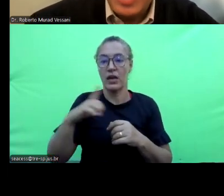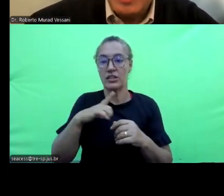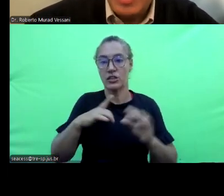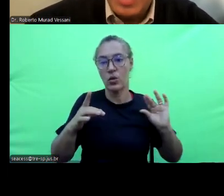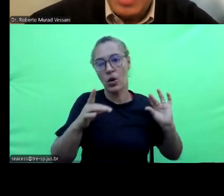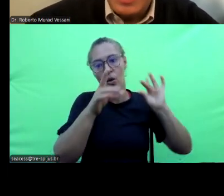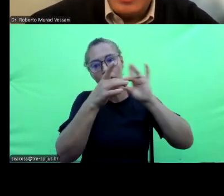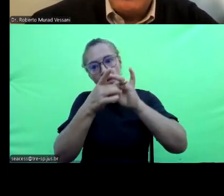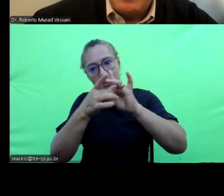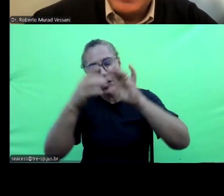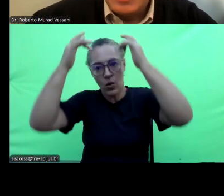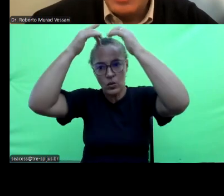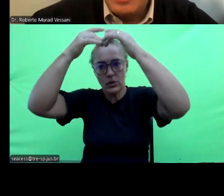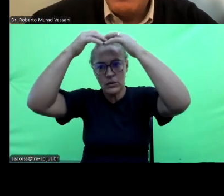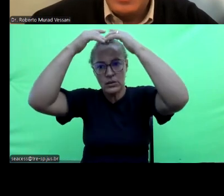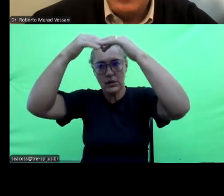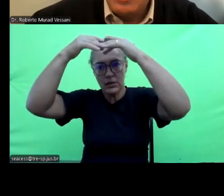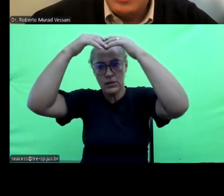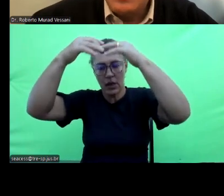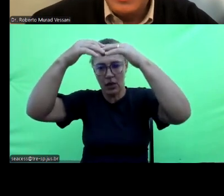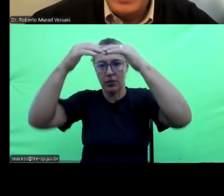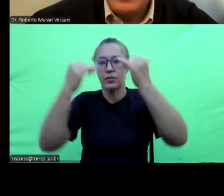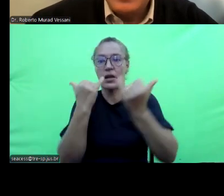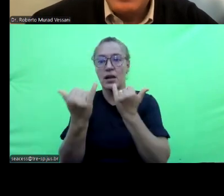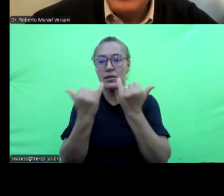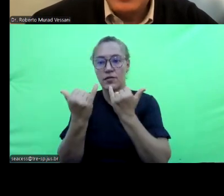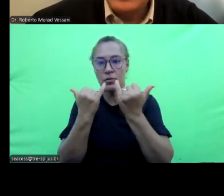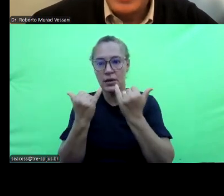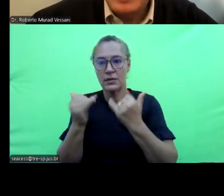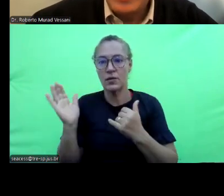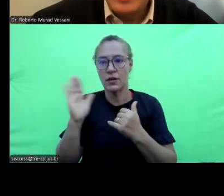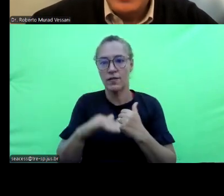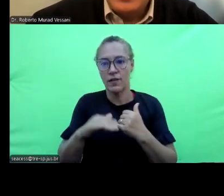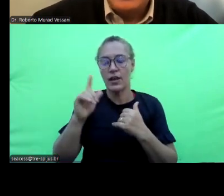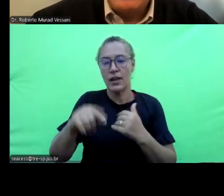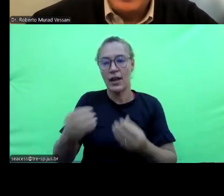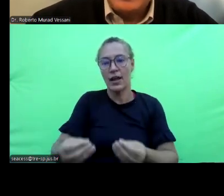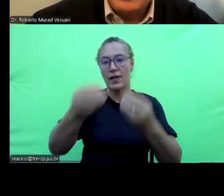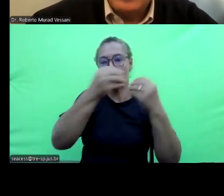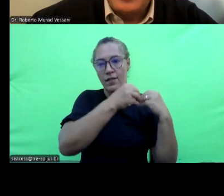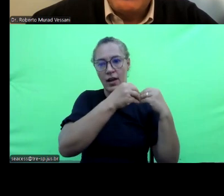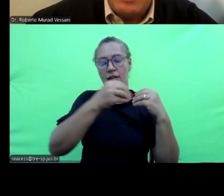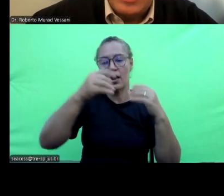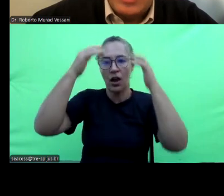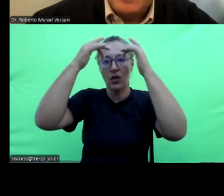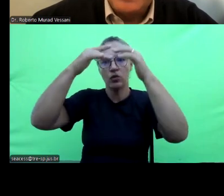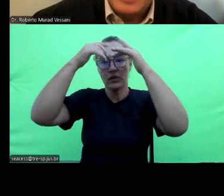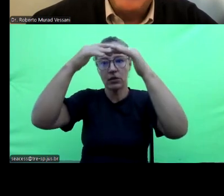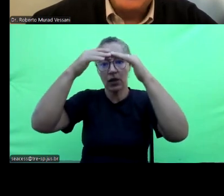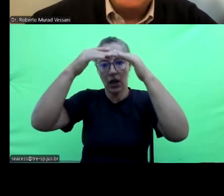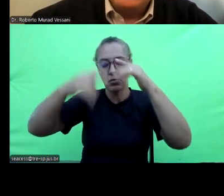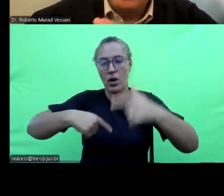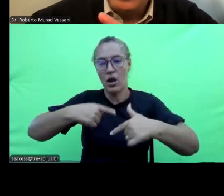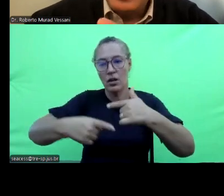com o cérebro, né, e a informação que vem do olho é levada ao cérebro através do nervo óptico,